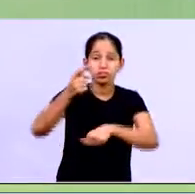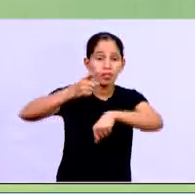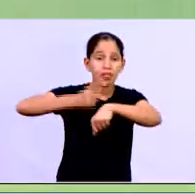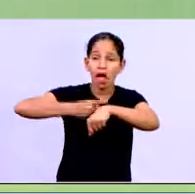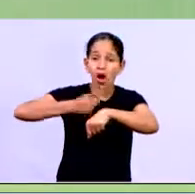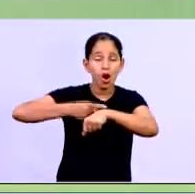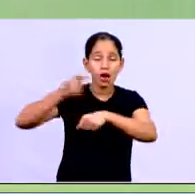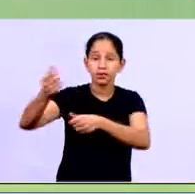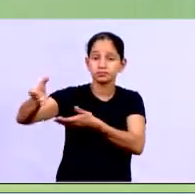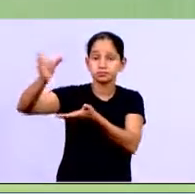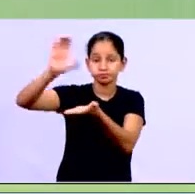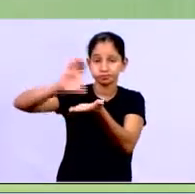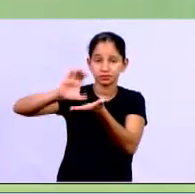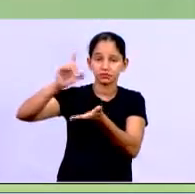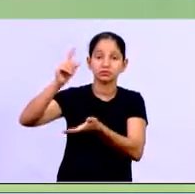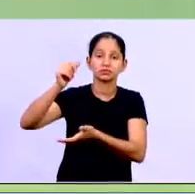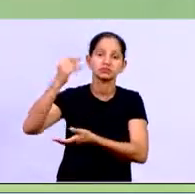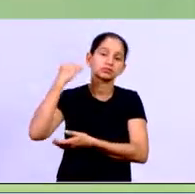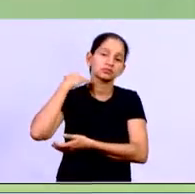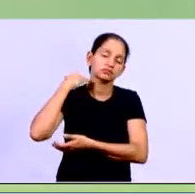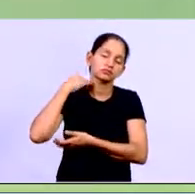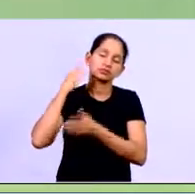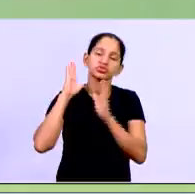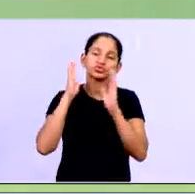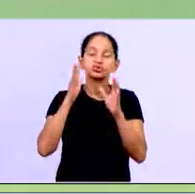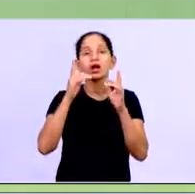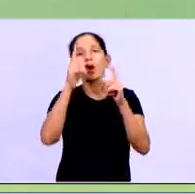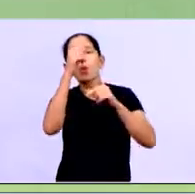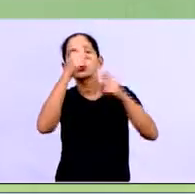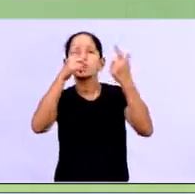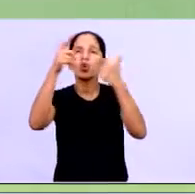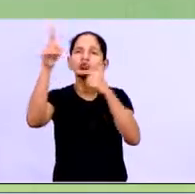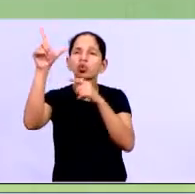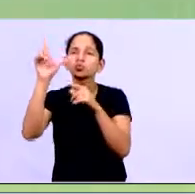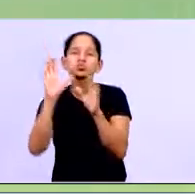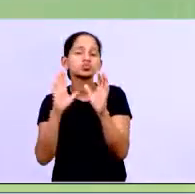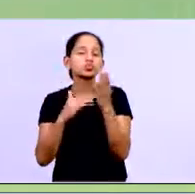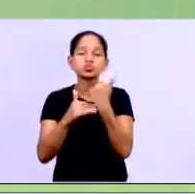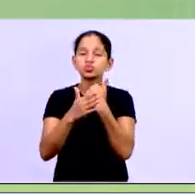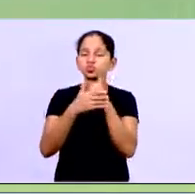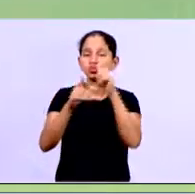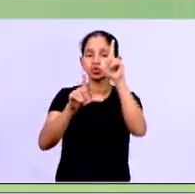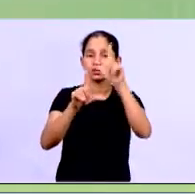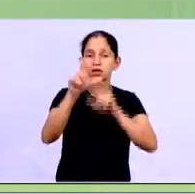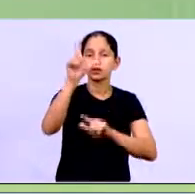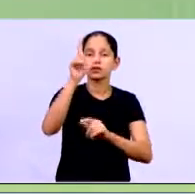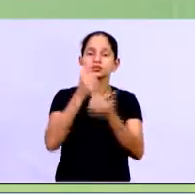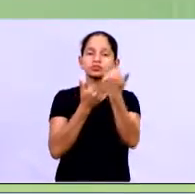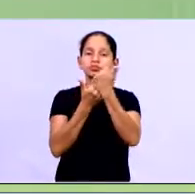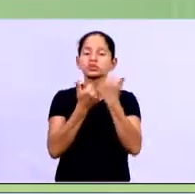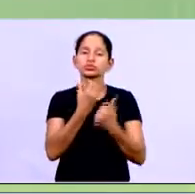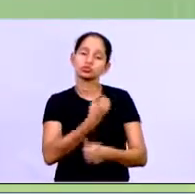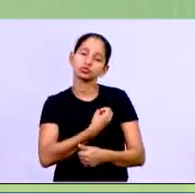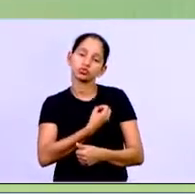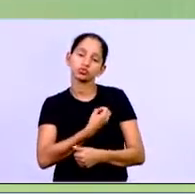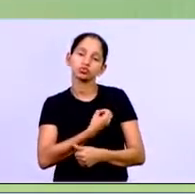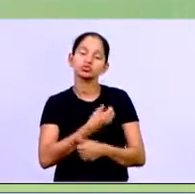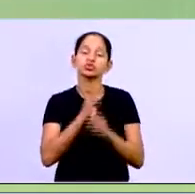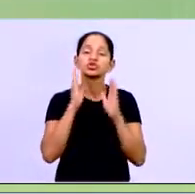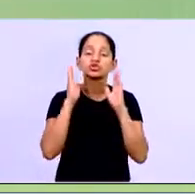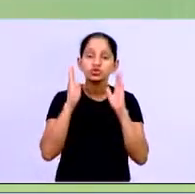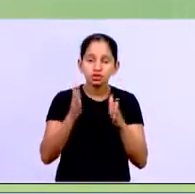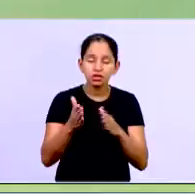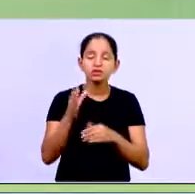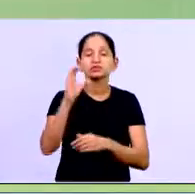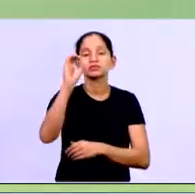10 mil. Então, é o valor presente. E aí eu substituo as outras informações. 1 mais a taxa, que é 10%, isso vai ficar o quê?